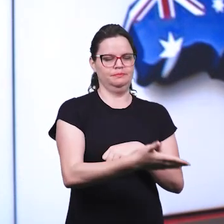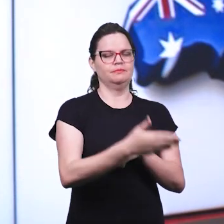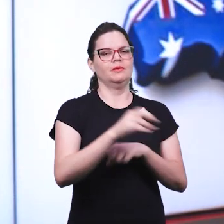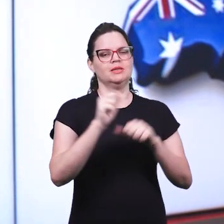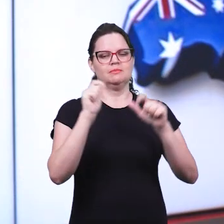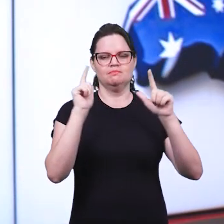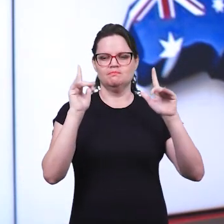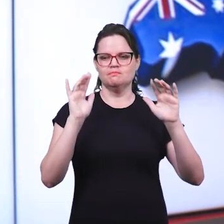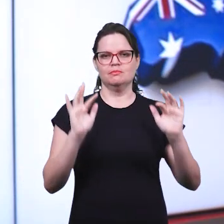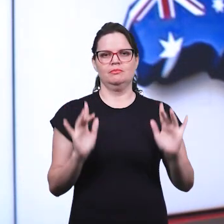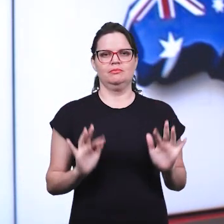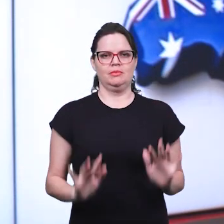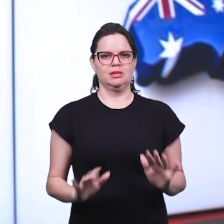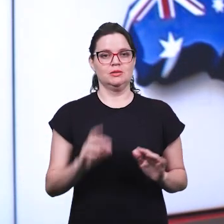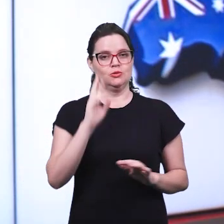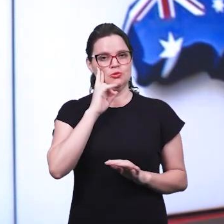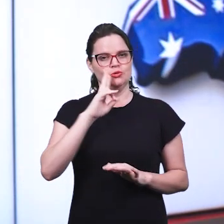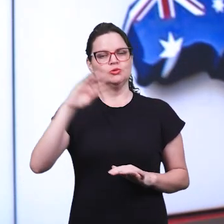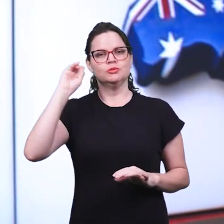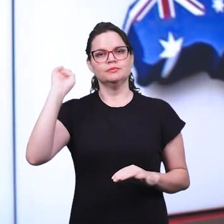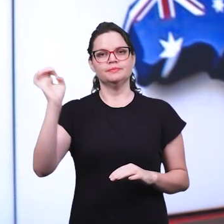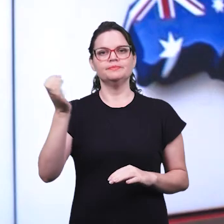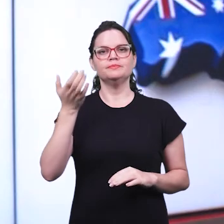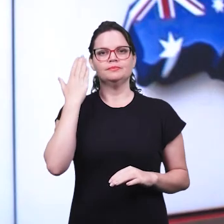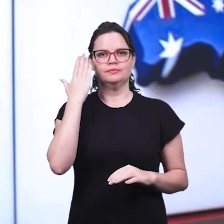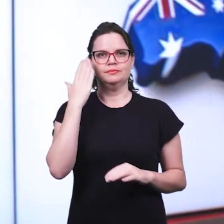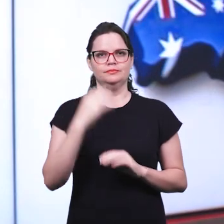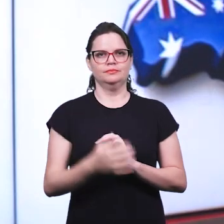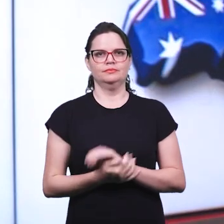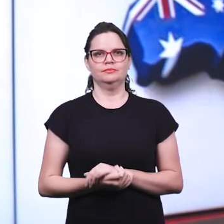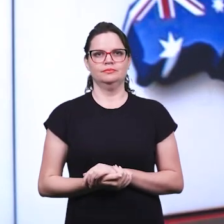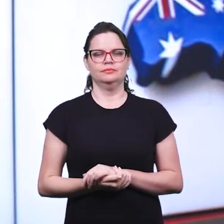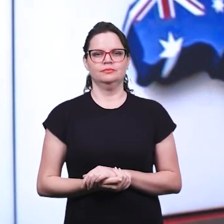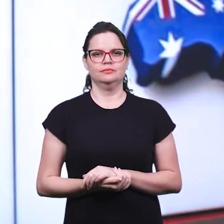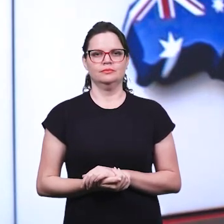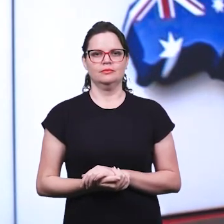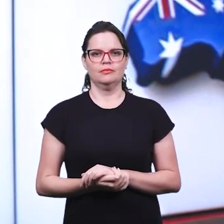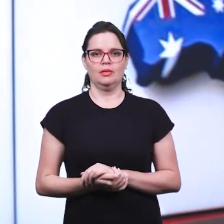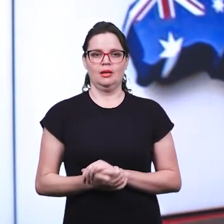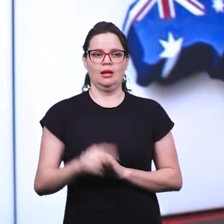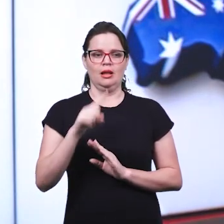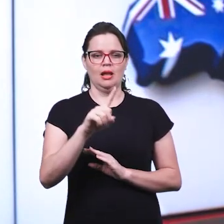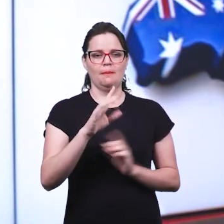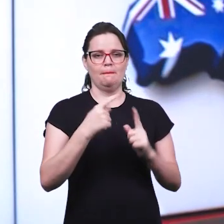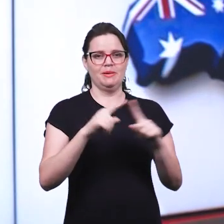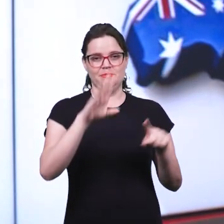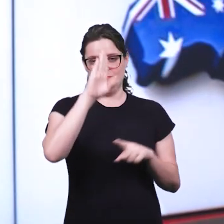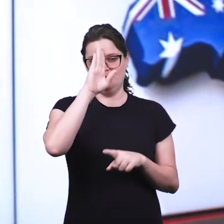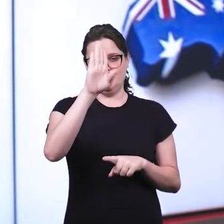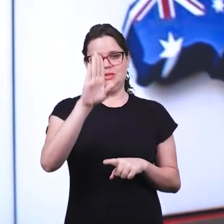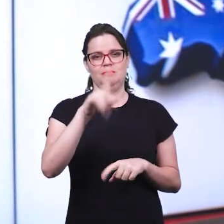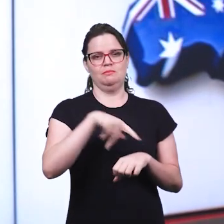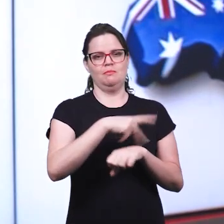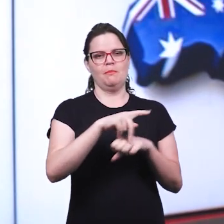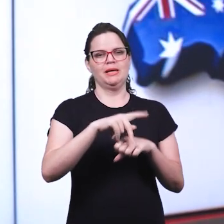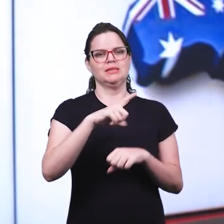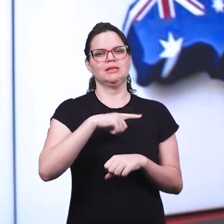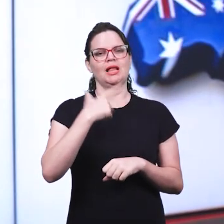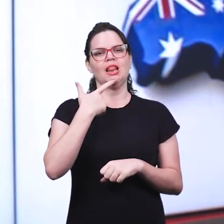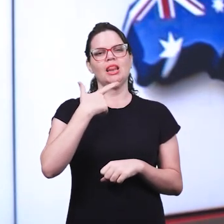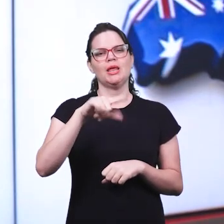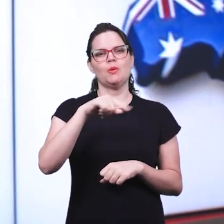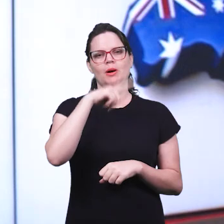Senhor junto a pastores de língua russa em cerca